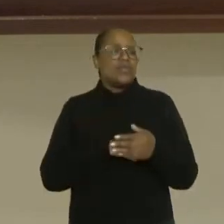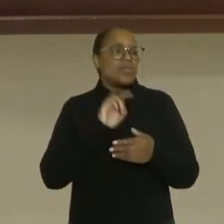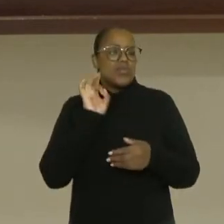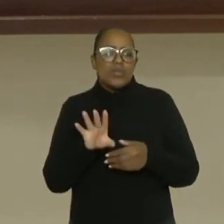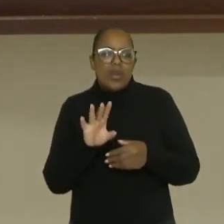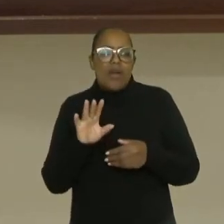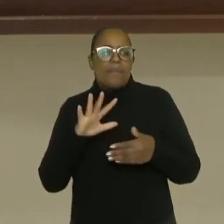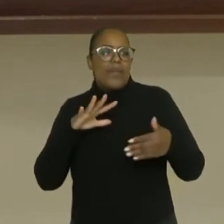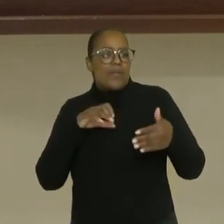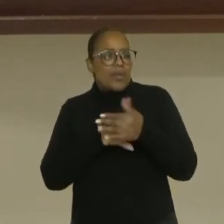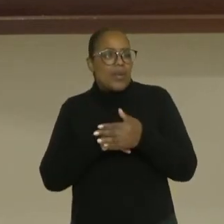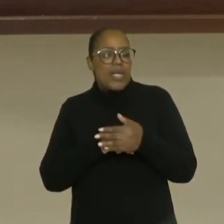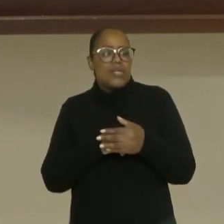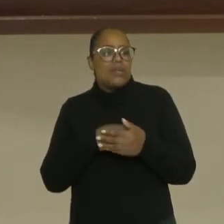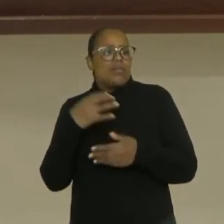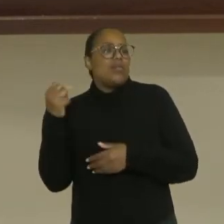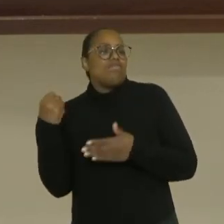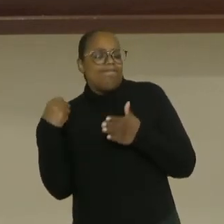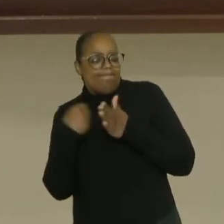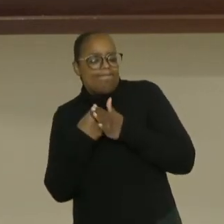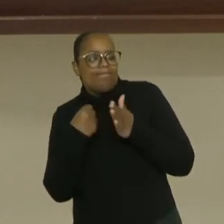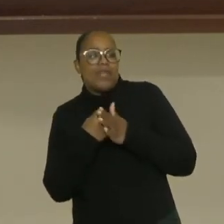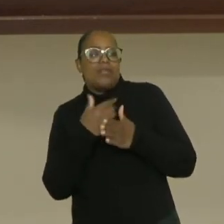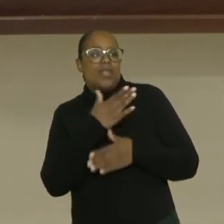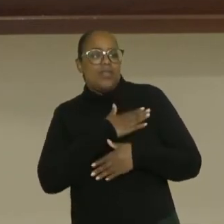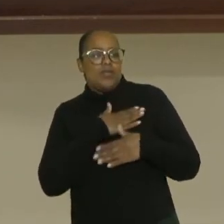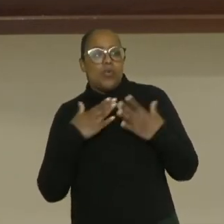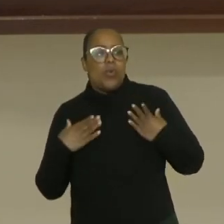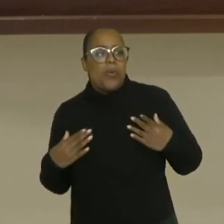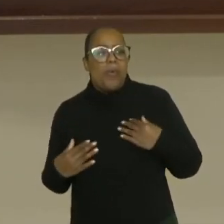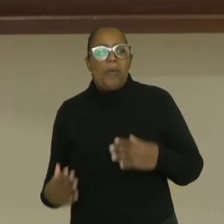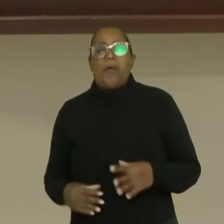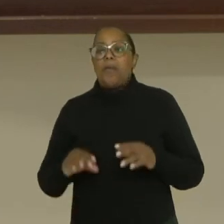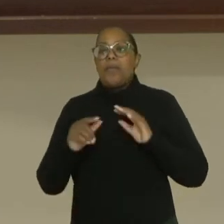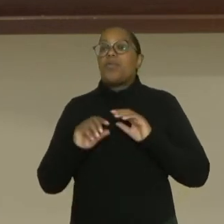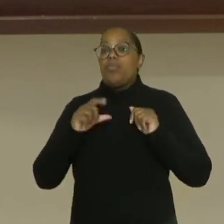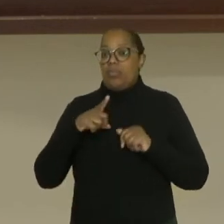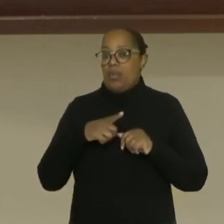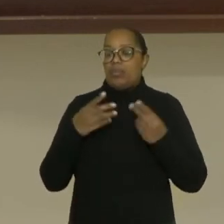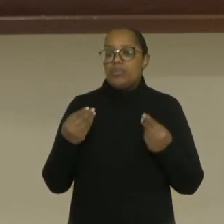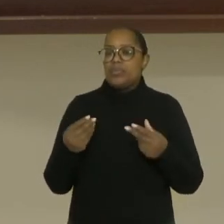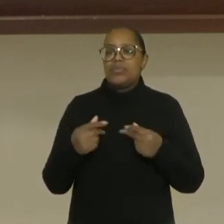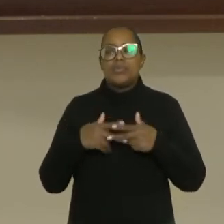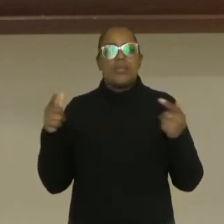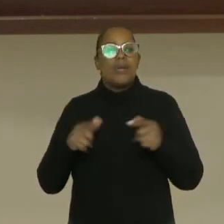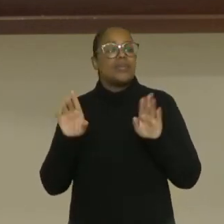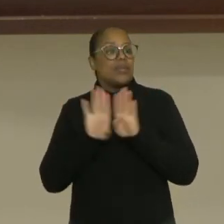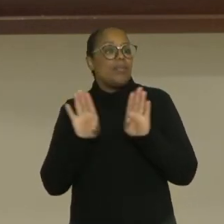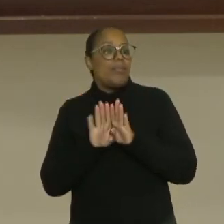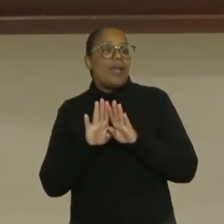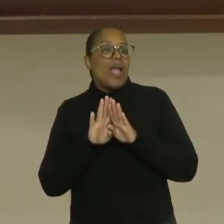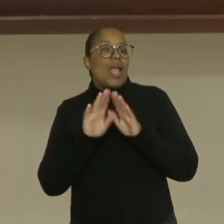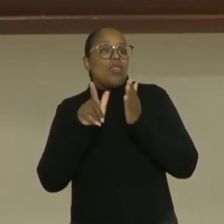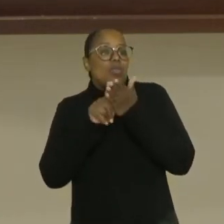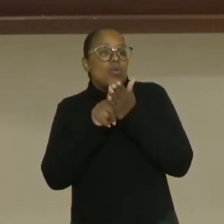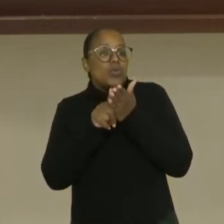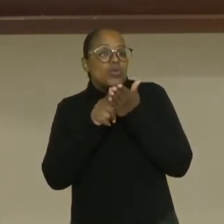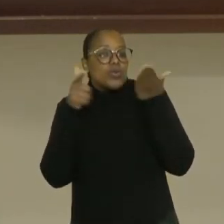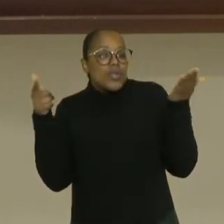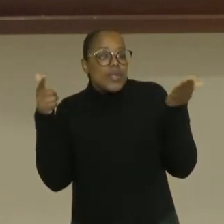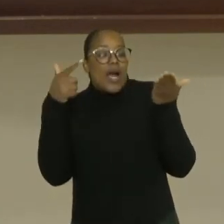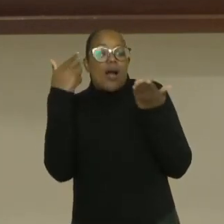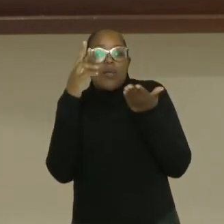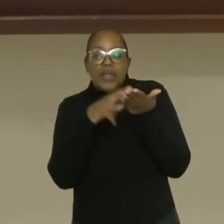violência física e também que a violência é só essa violência propagada pela mídia, propagada pelas